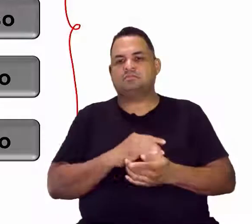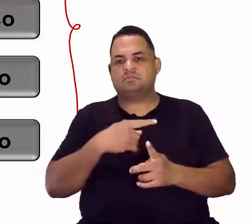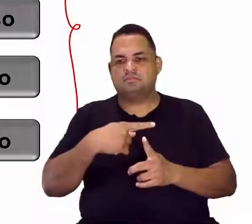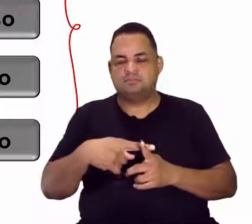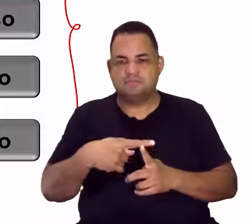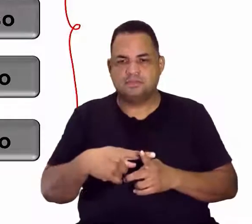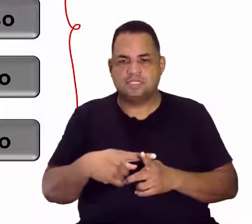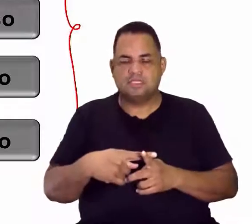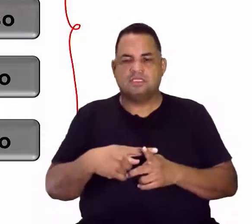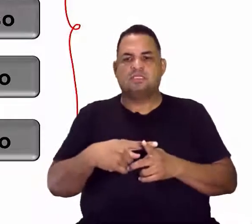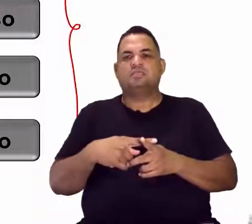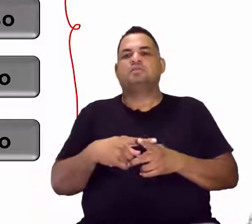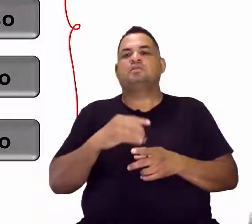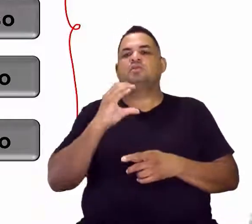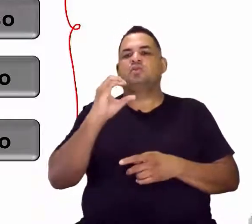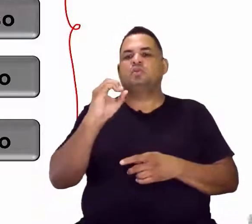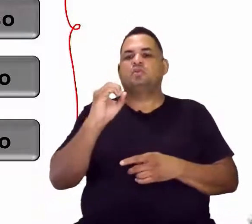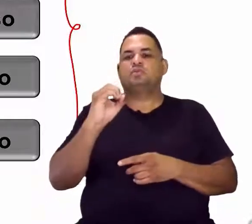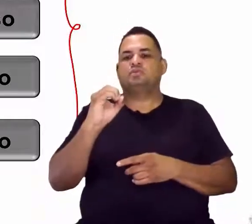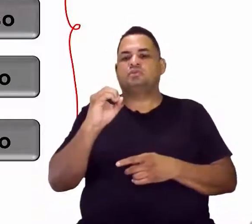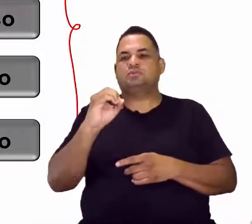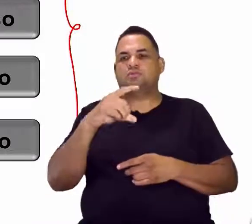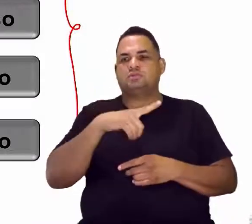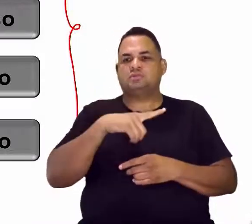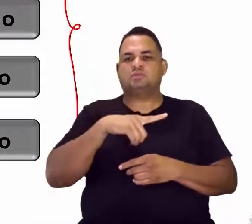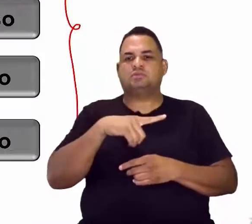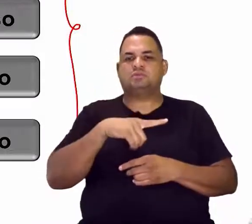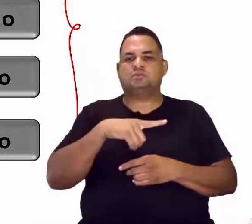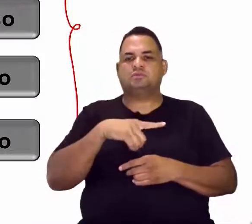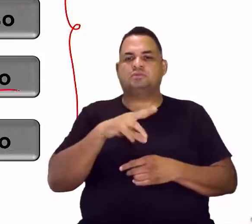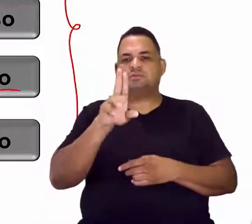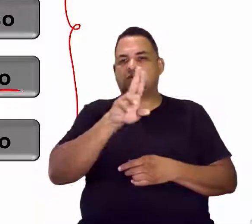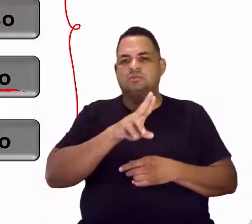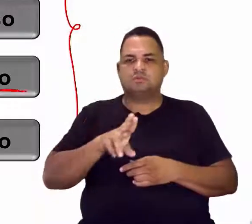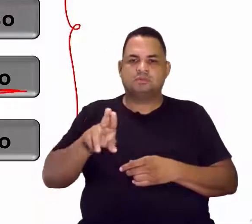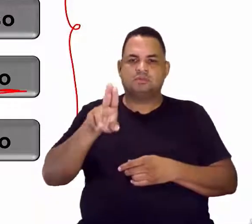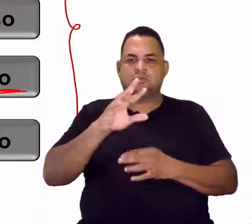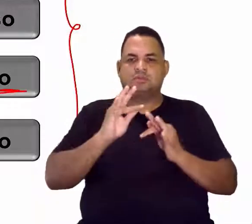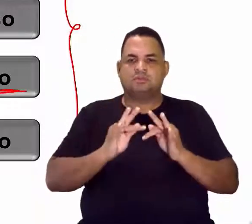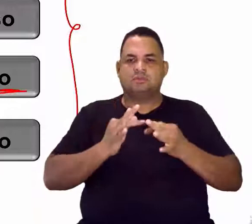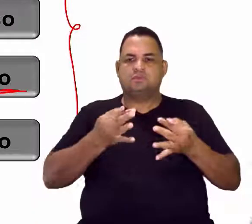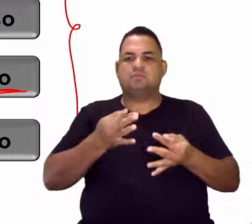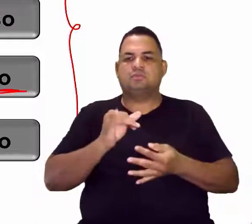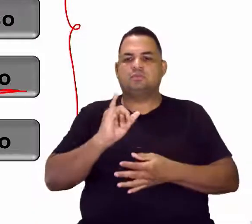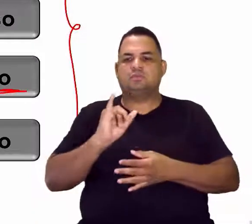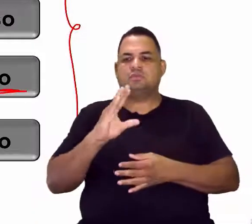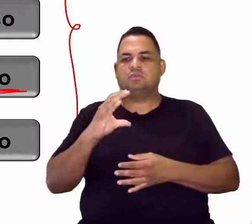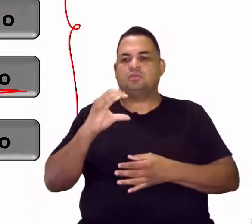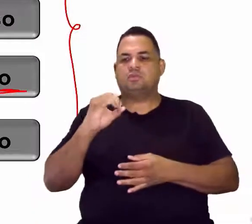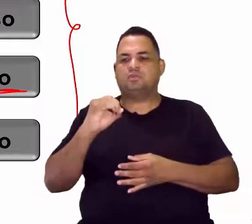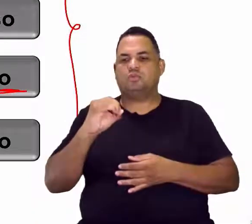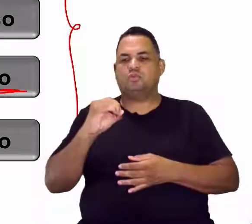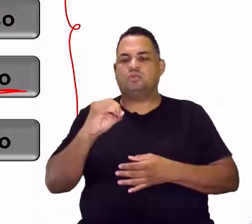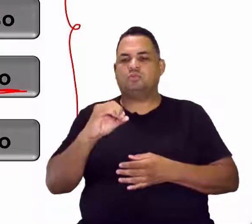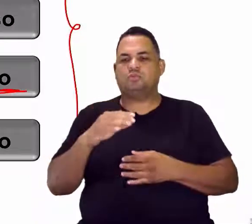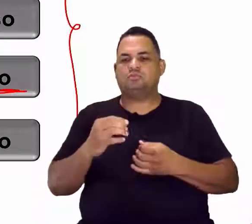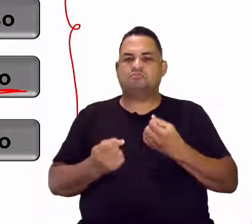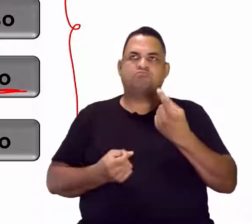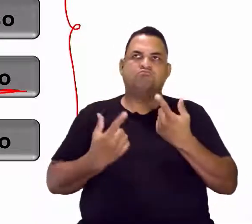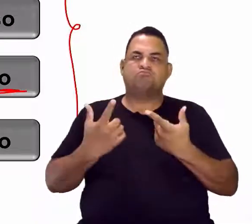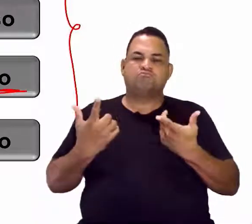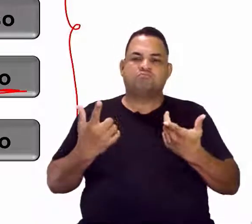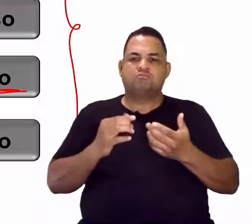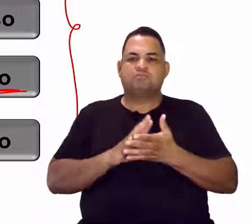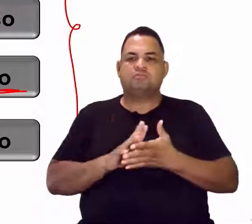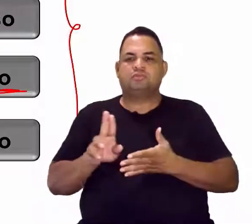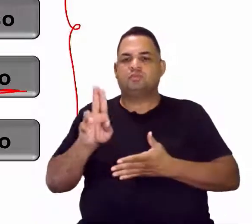de oxigênios que a gente vai ter, a gente vai usar sempre a terminação ico. E aí, em algumas situações, eu